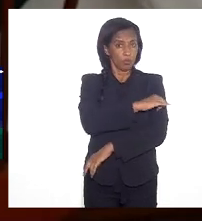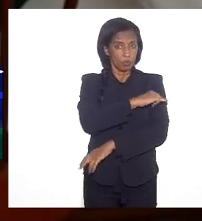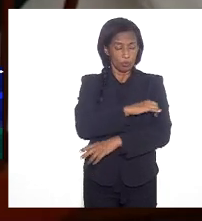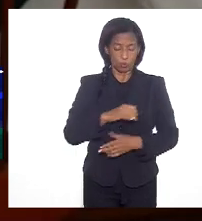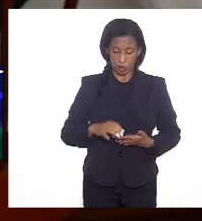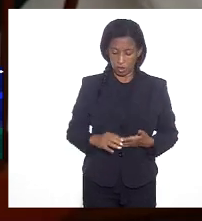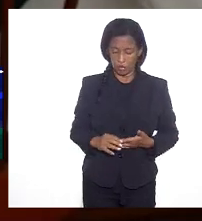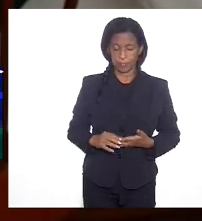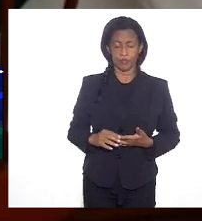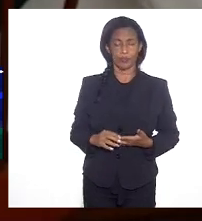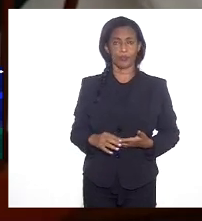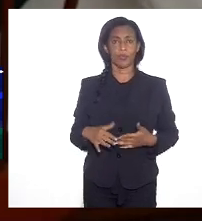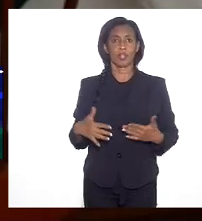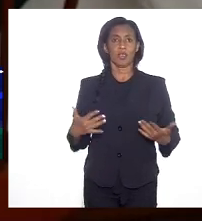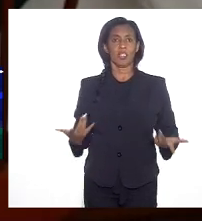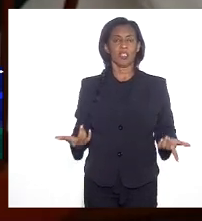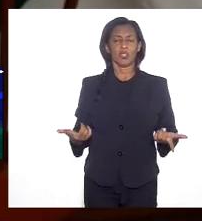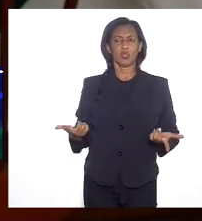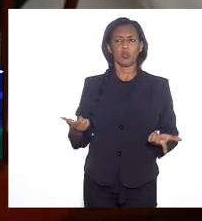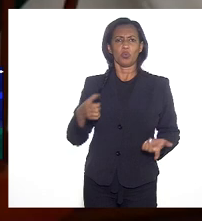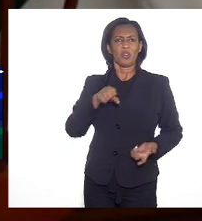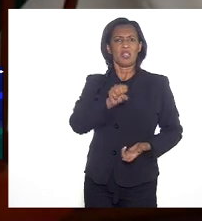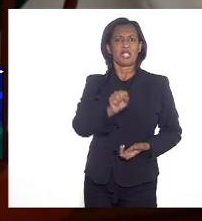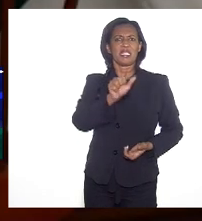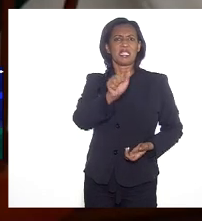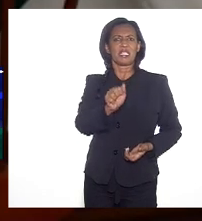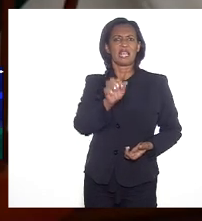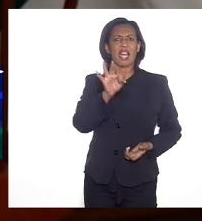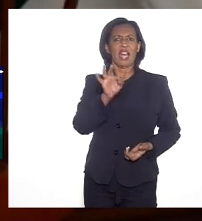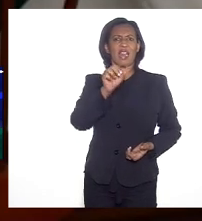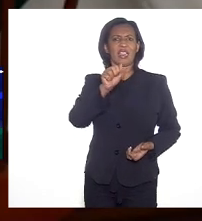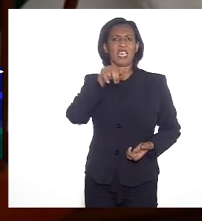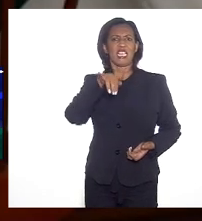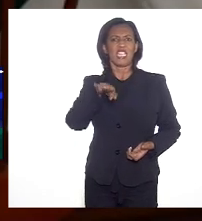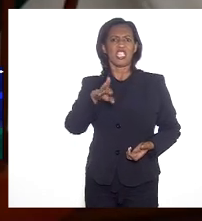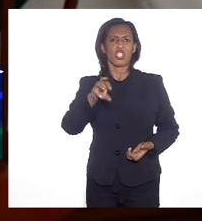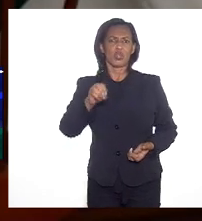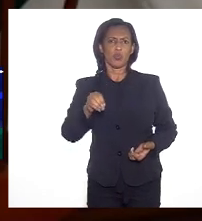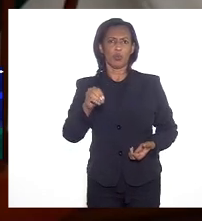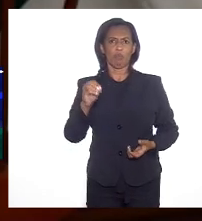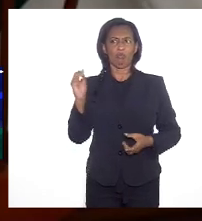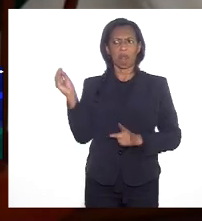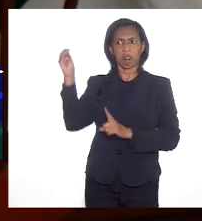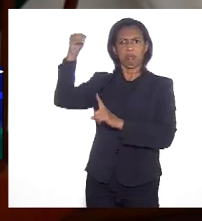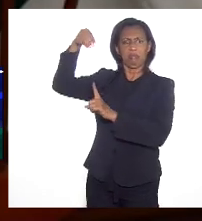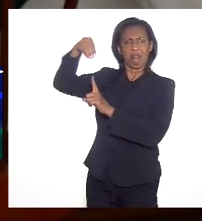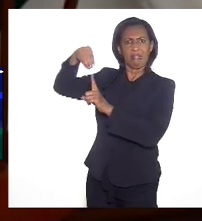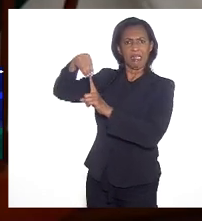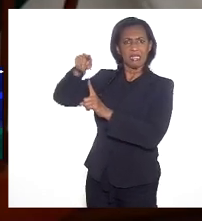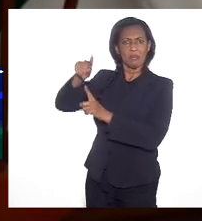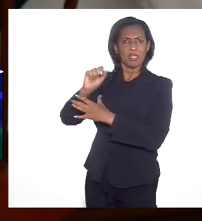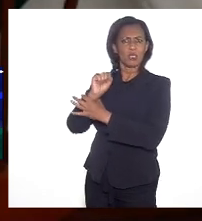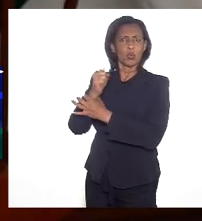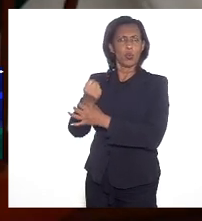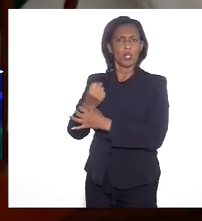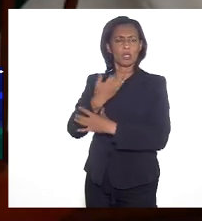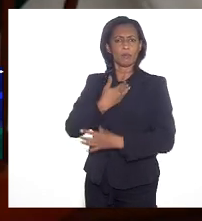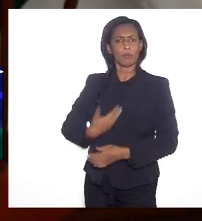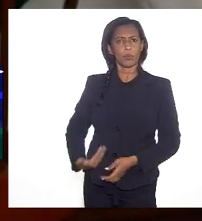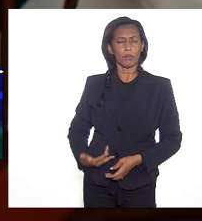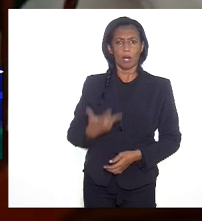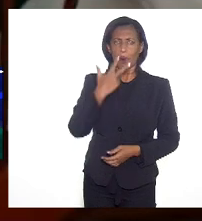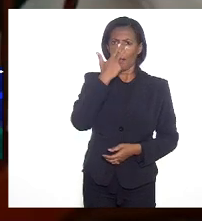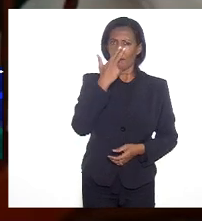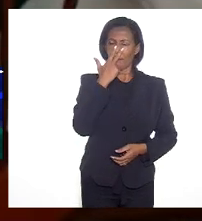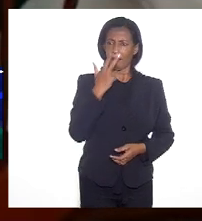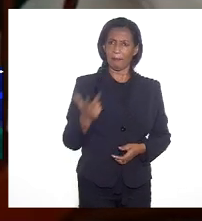um satanismo em cima do agente público, da área de segurança pública. Parece